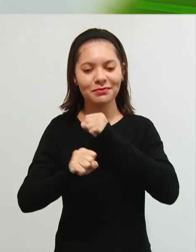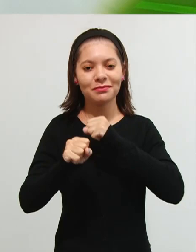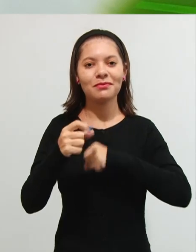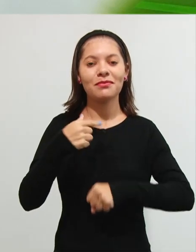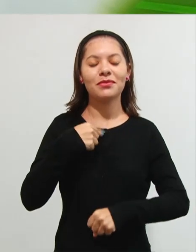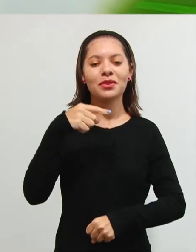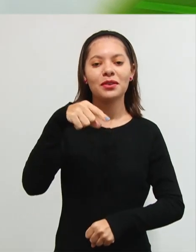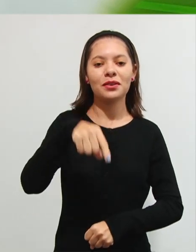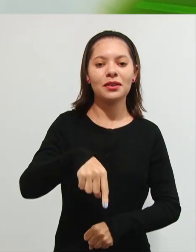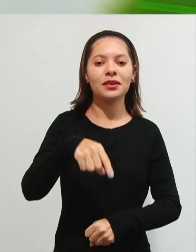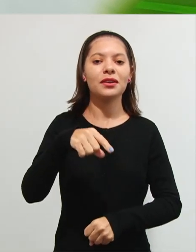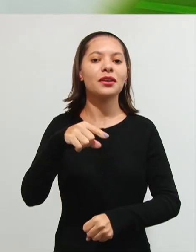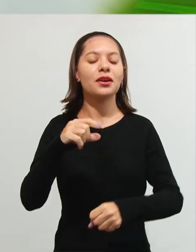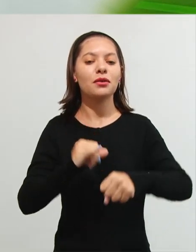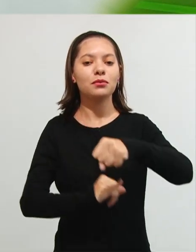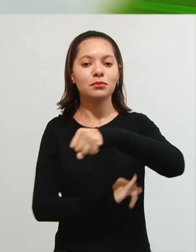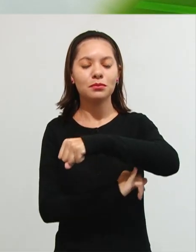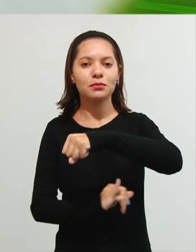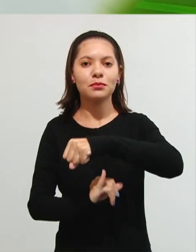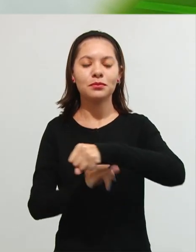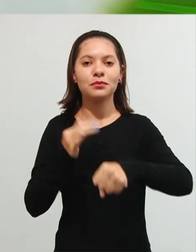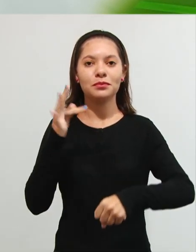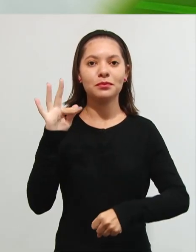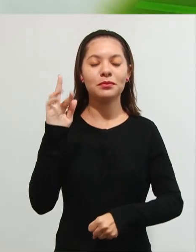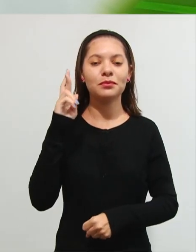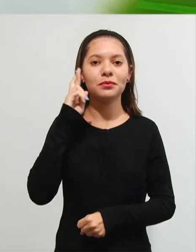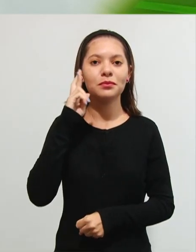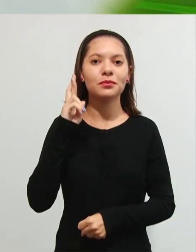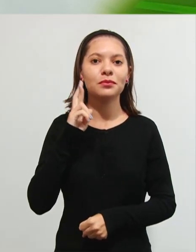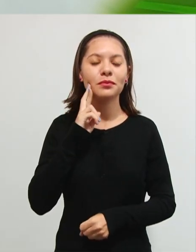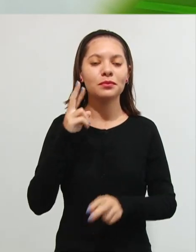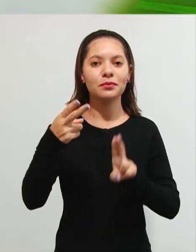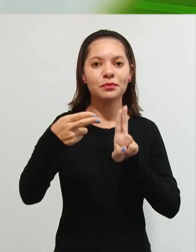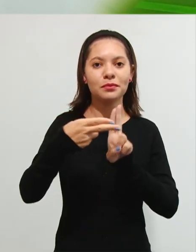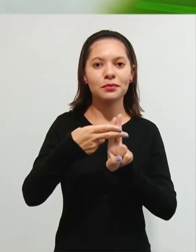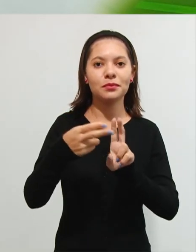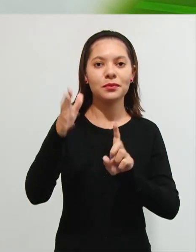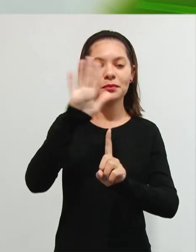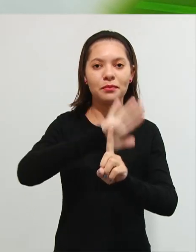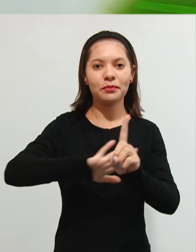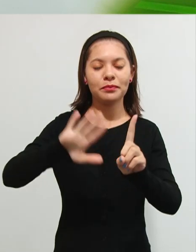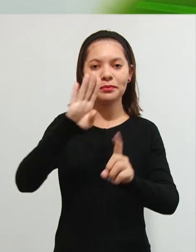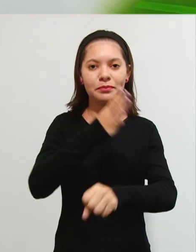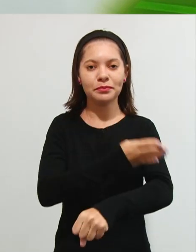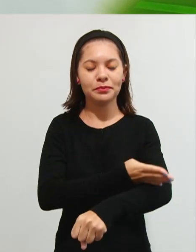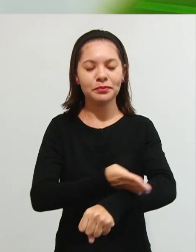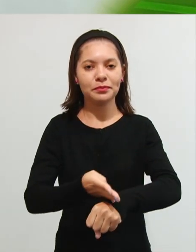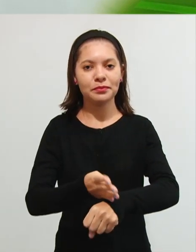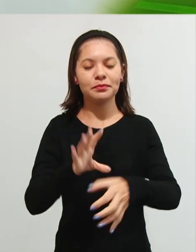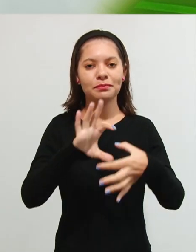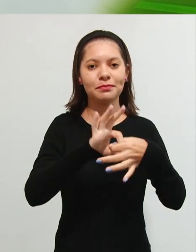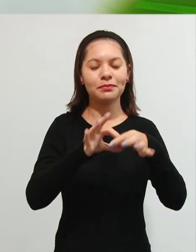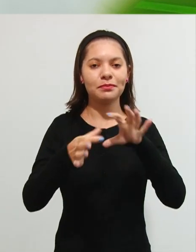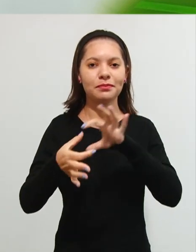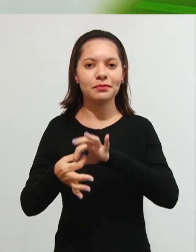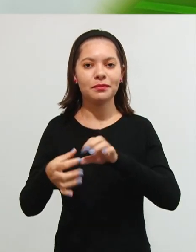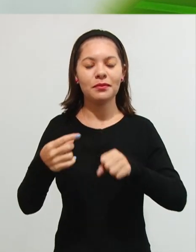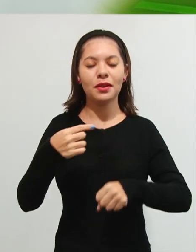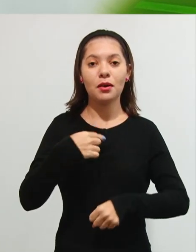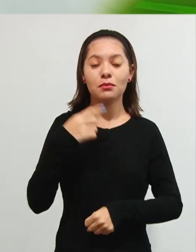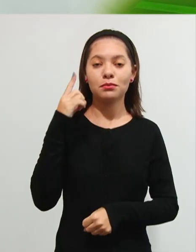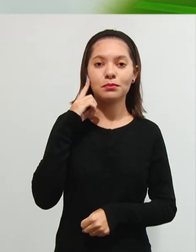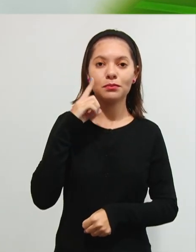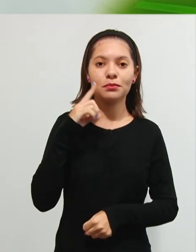de Rondônia, Zona Norte. Atrás há uma parede branca com círculos e traços interligados. Eu sou morena,